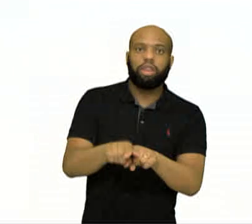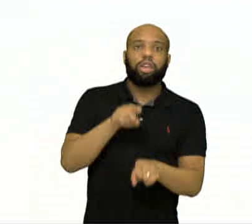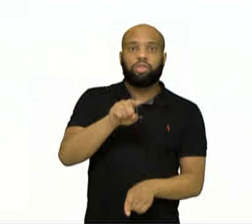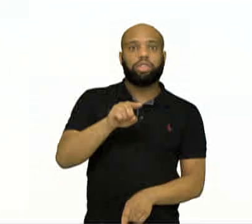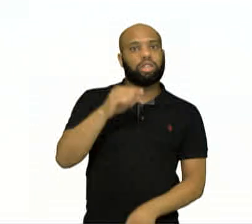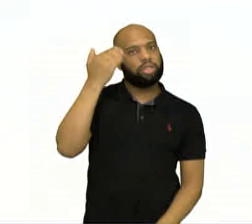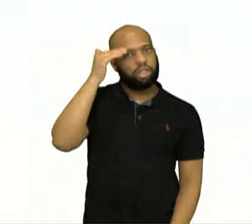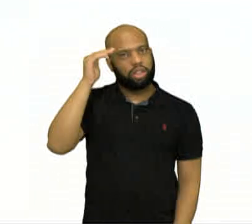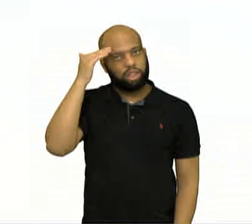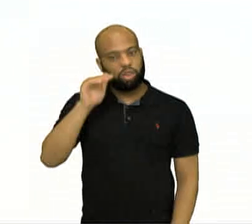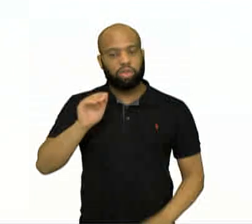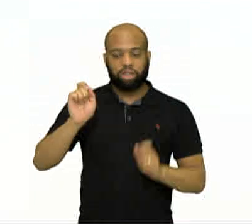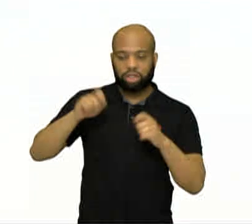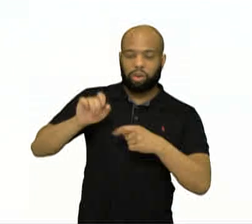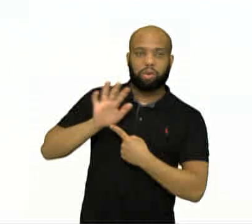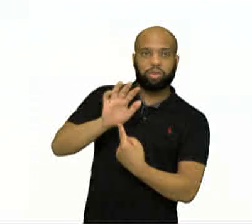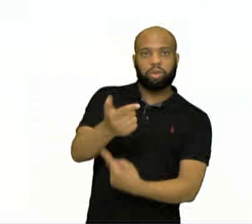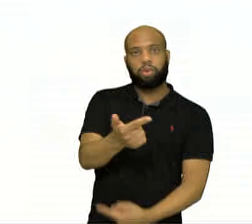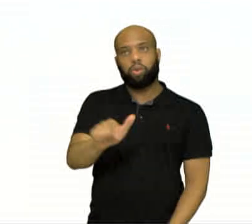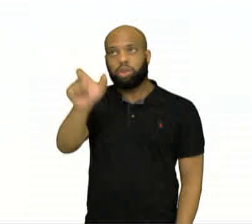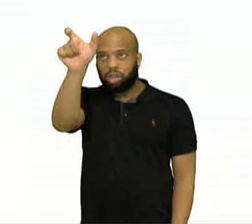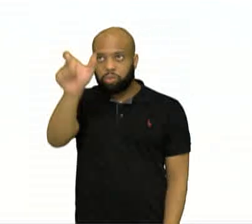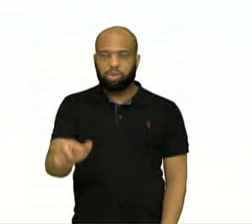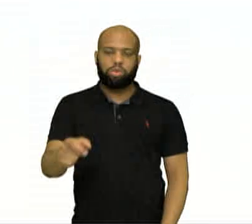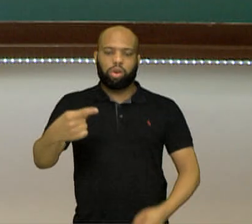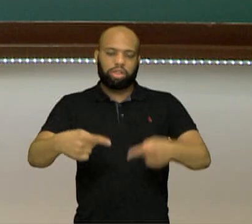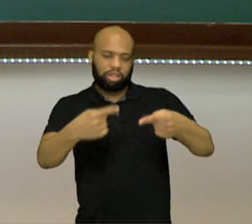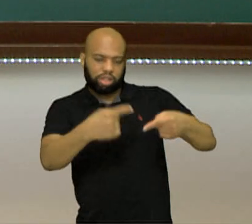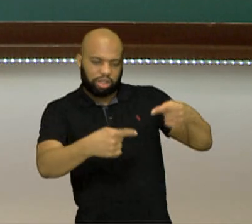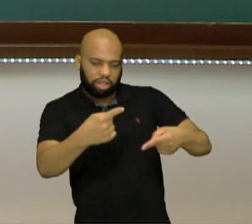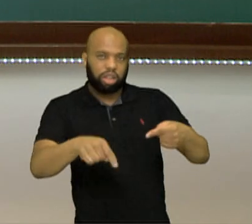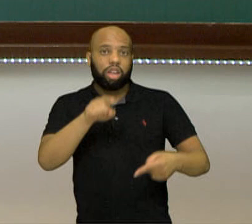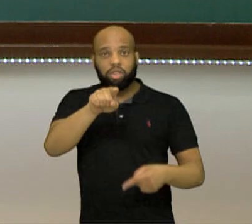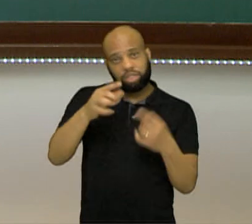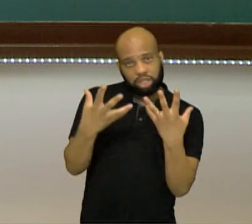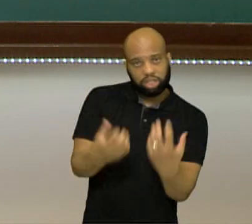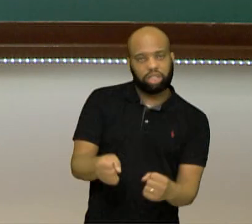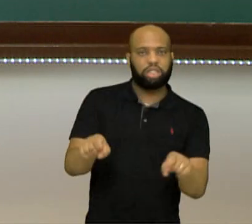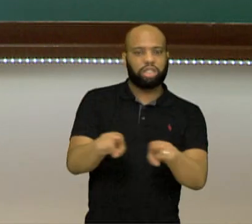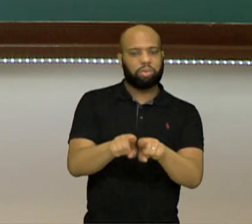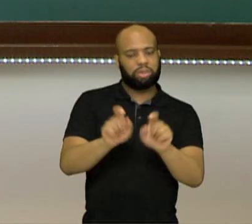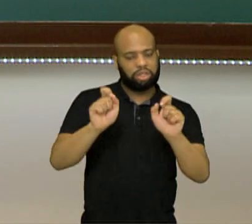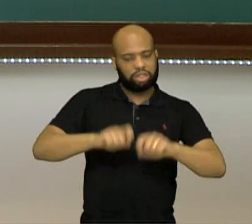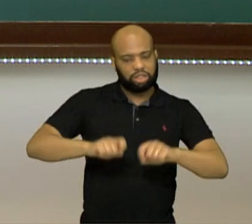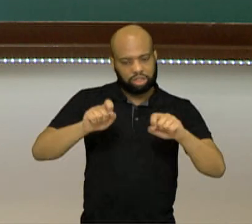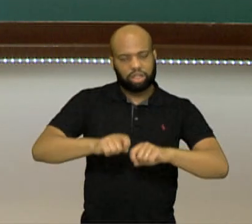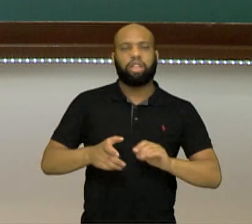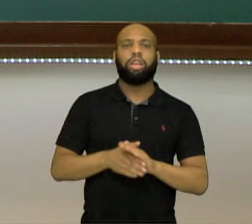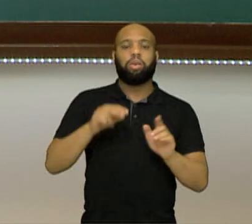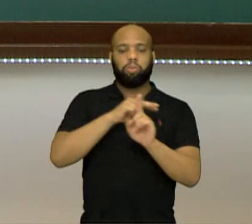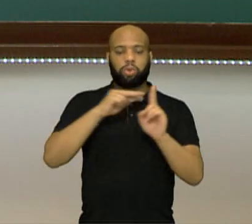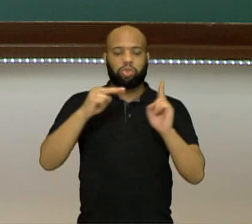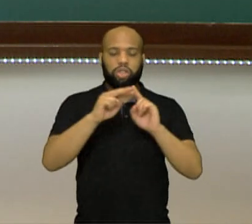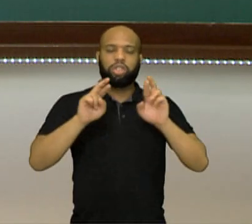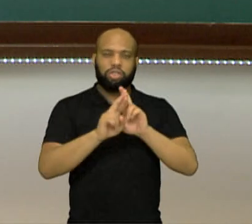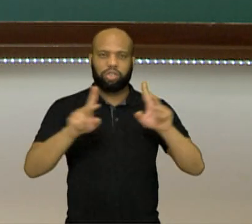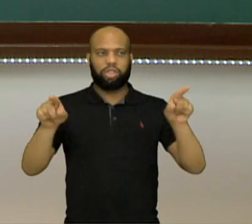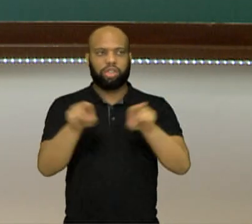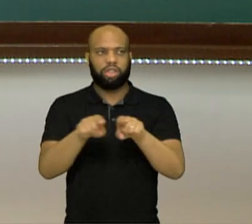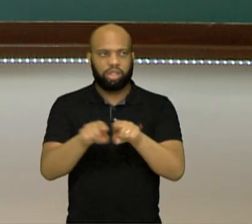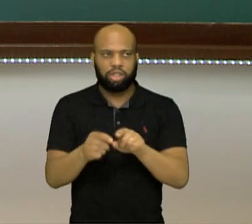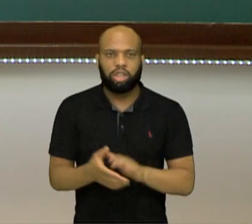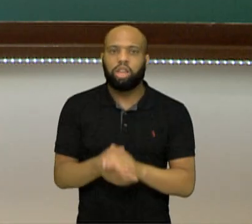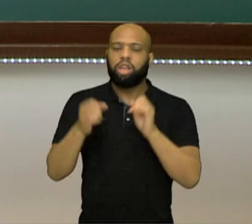para a outra pessoa que está debatendo, que você aceita, pode vir a aceitar um ponto de vista diferente. A gente